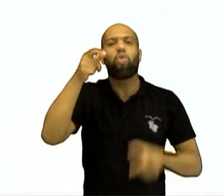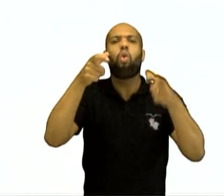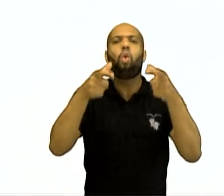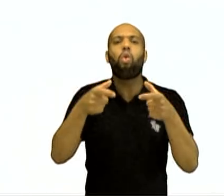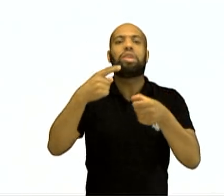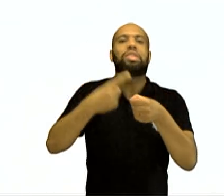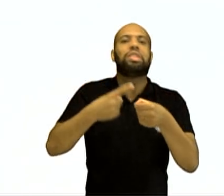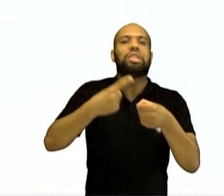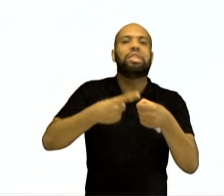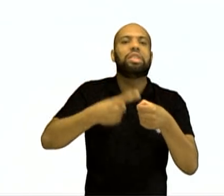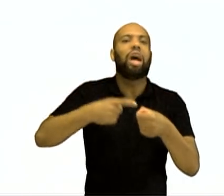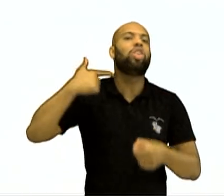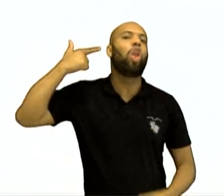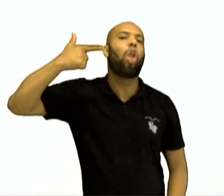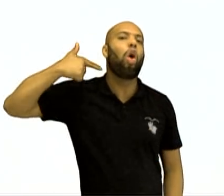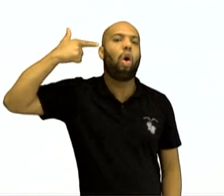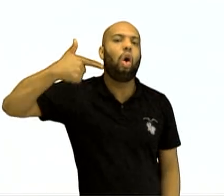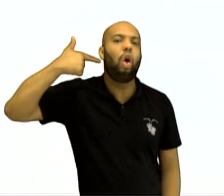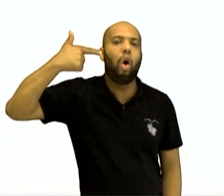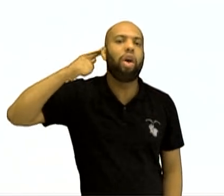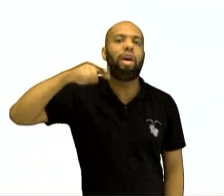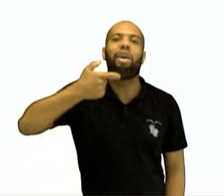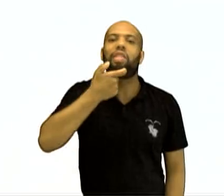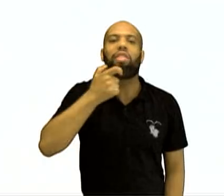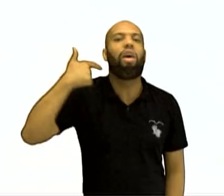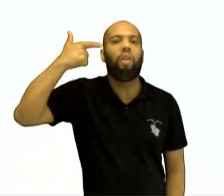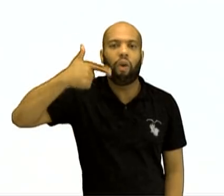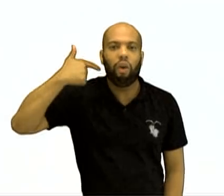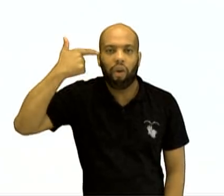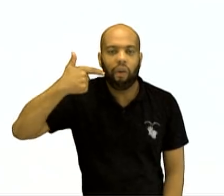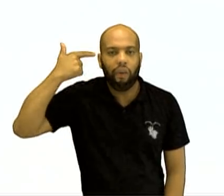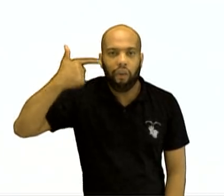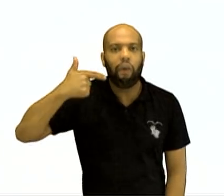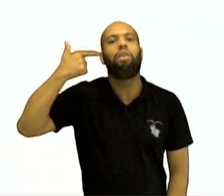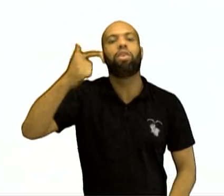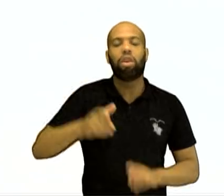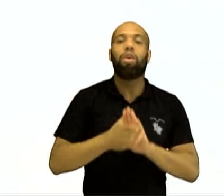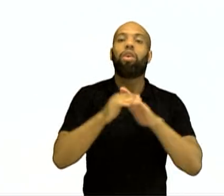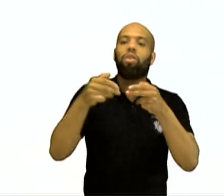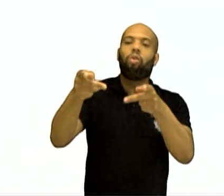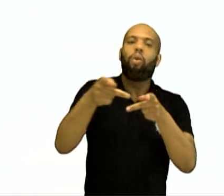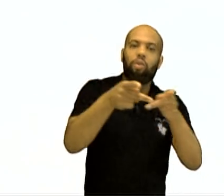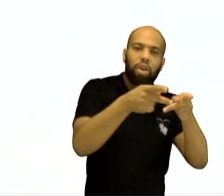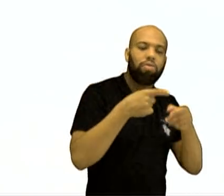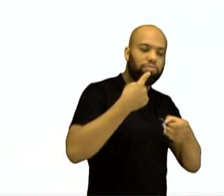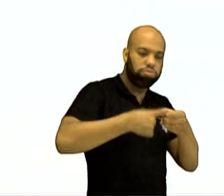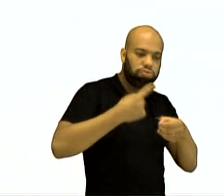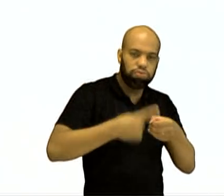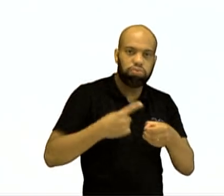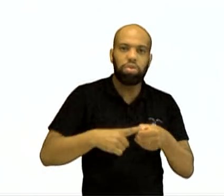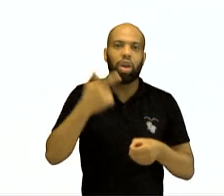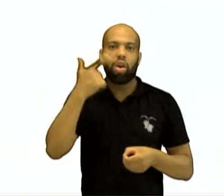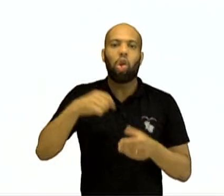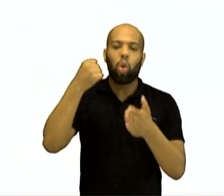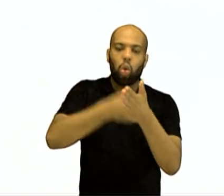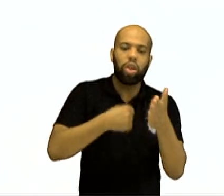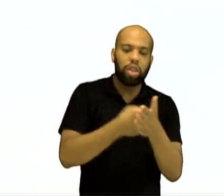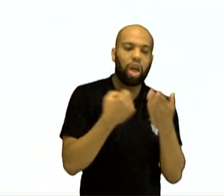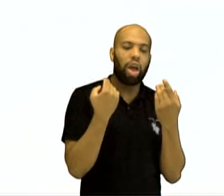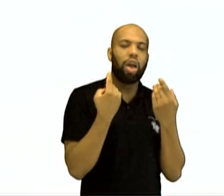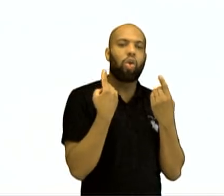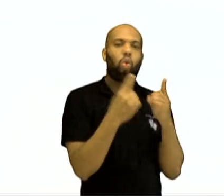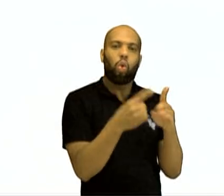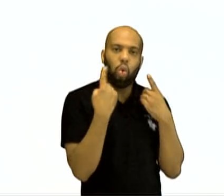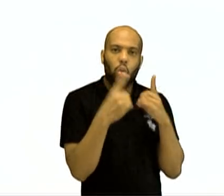convidou representantes das 18 maiores cidades do mundo para se reunir e trabalhar juntos e combater o aquecimento global e